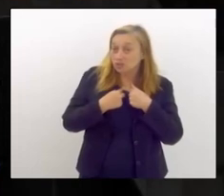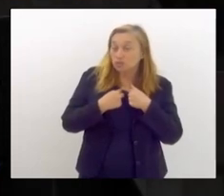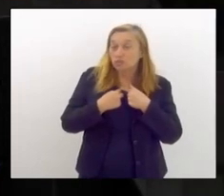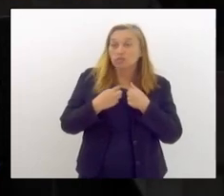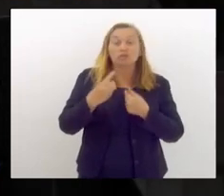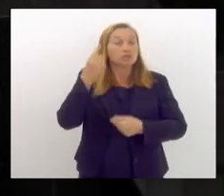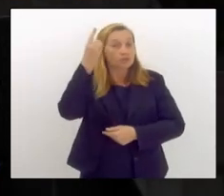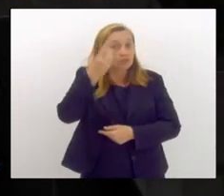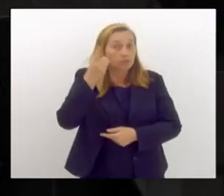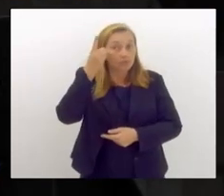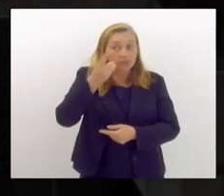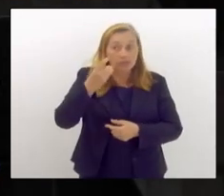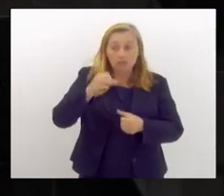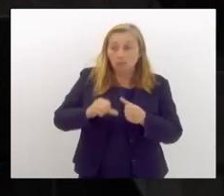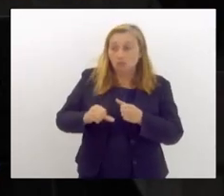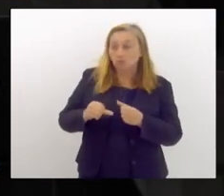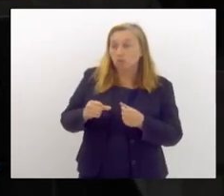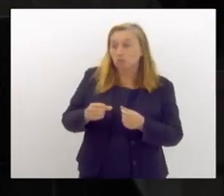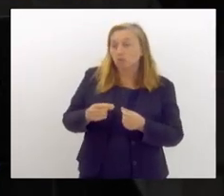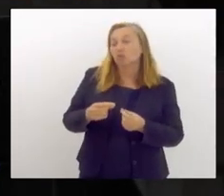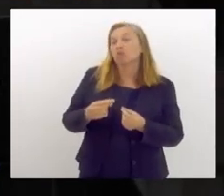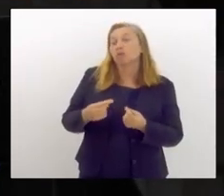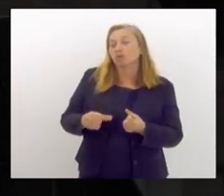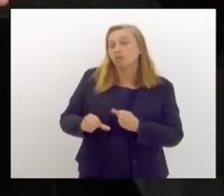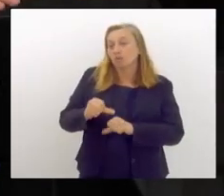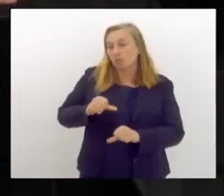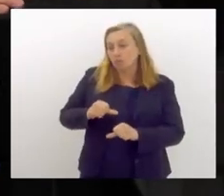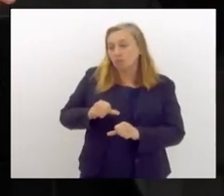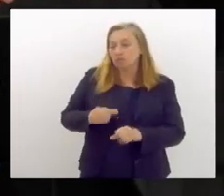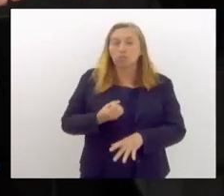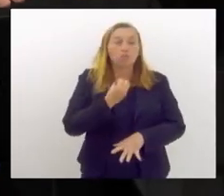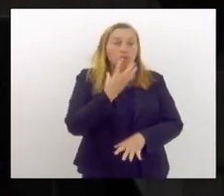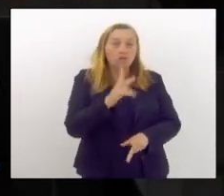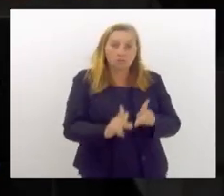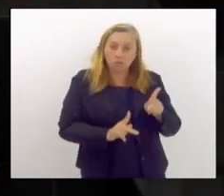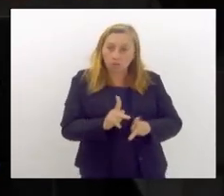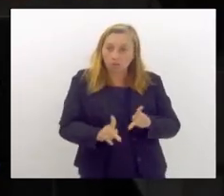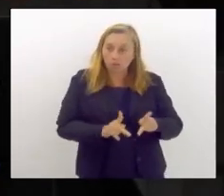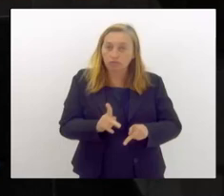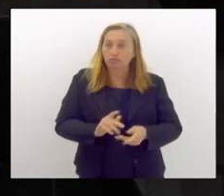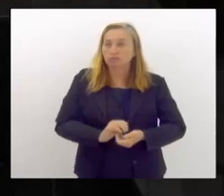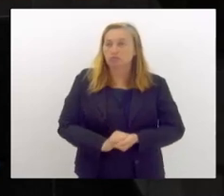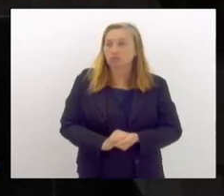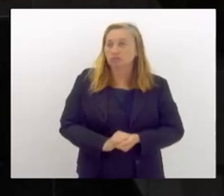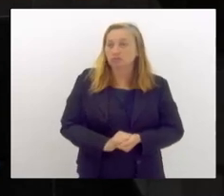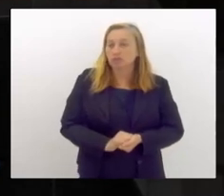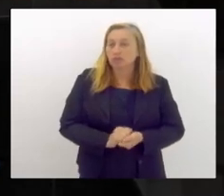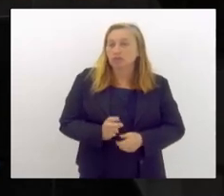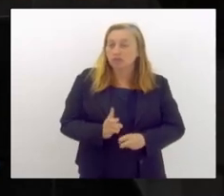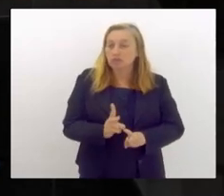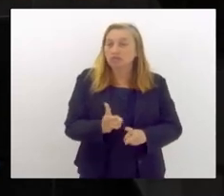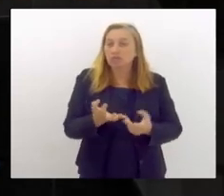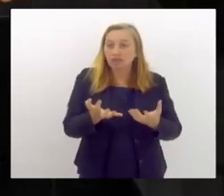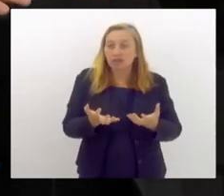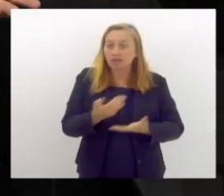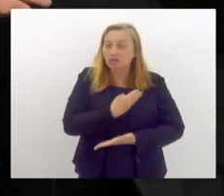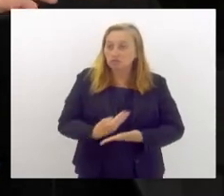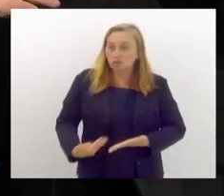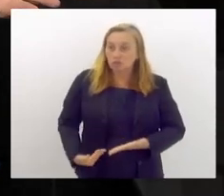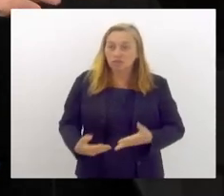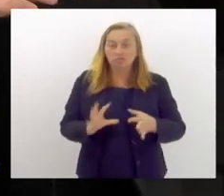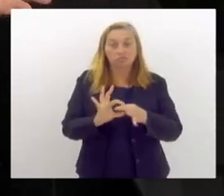de oposição, para bem da população, eu sempre quero que os governos tenham